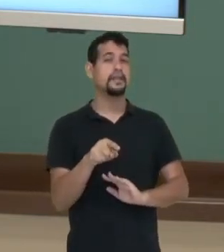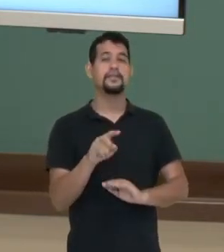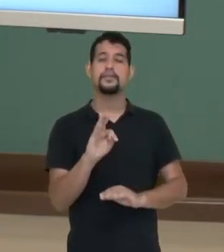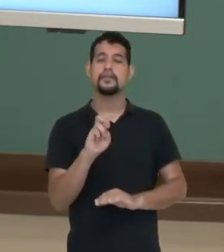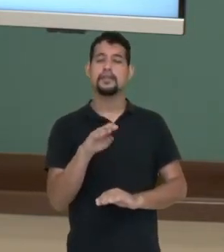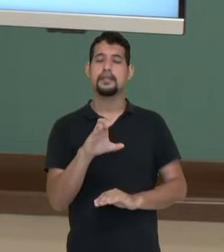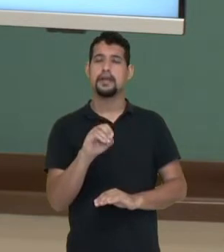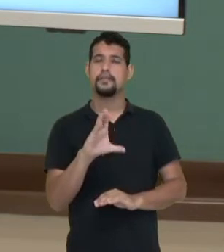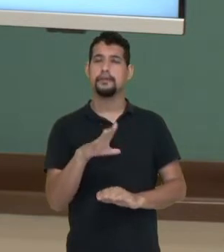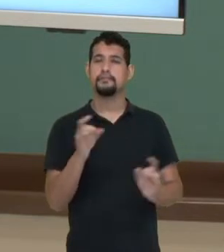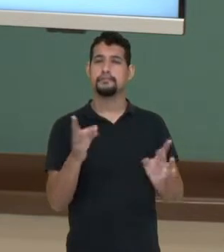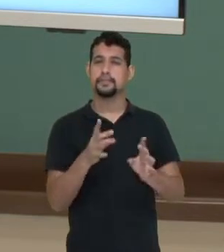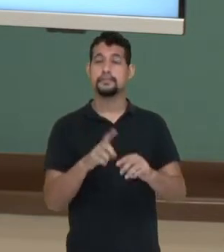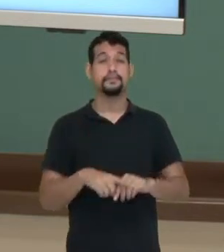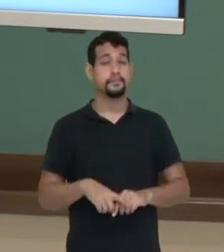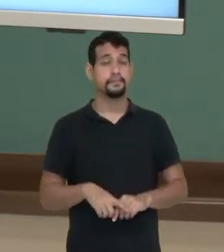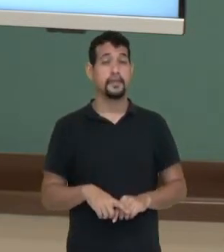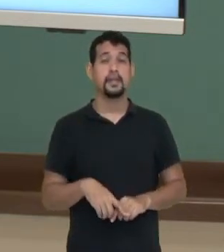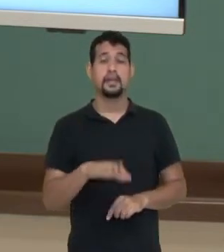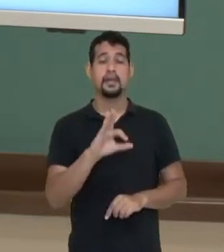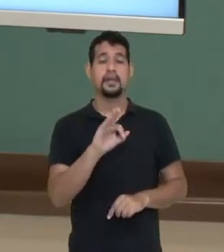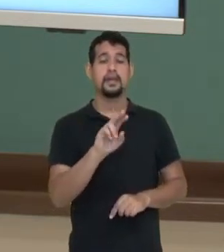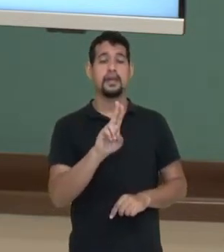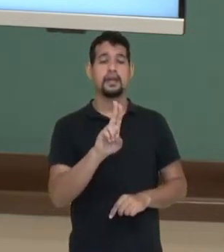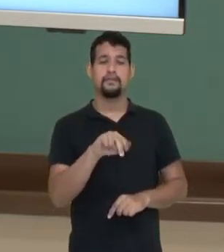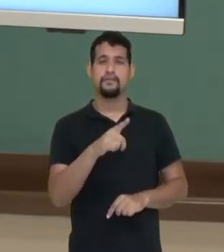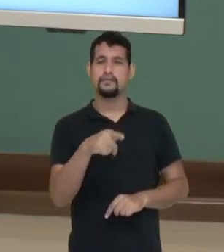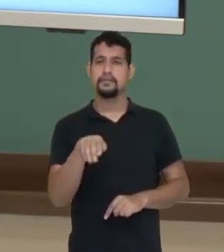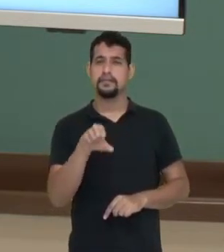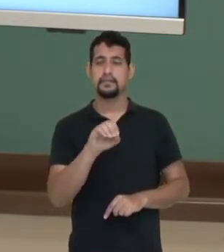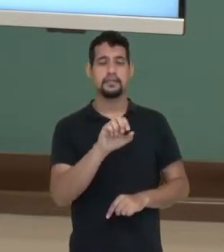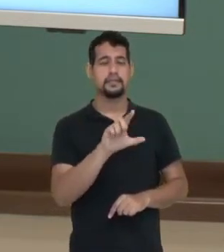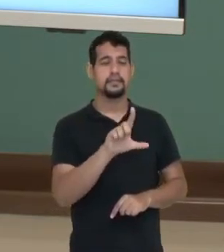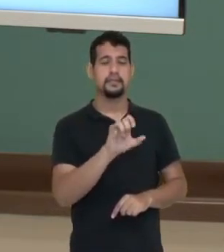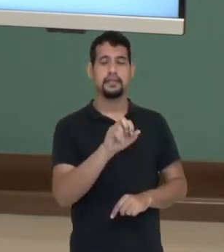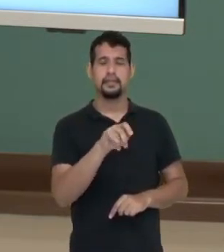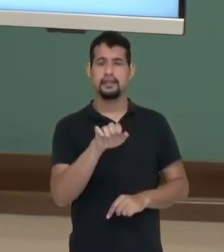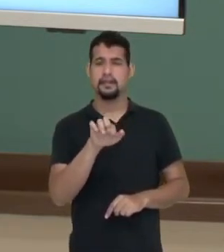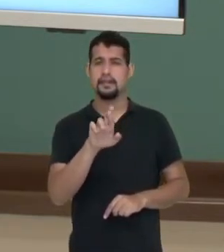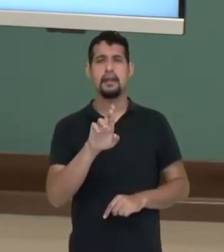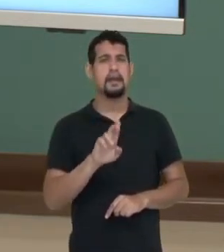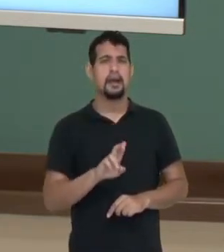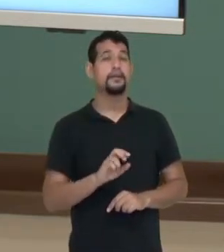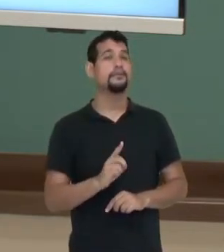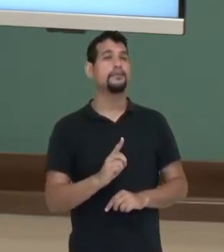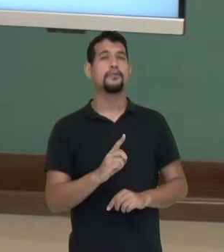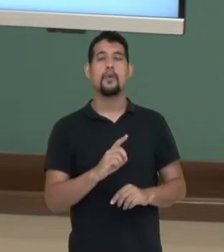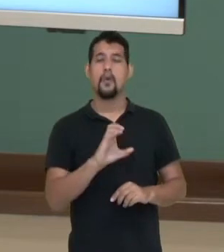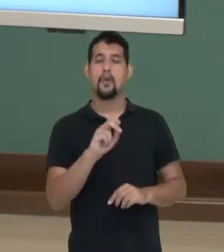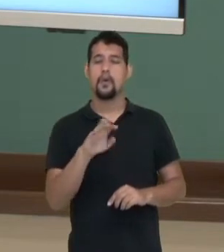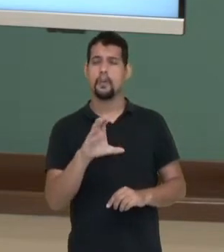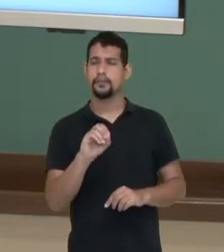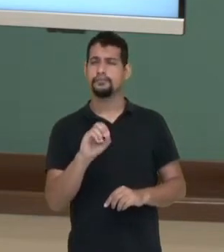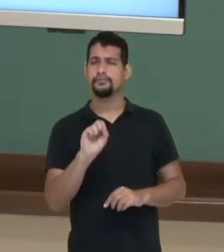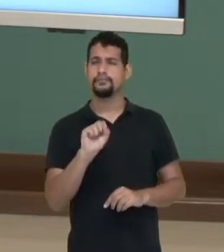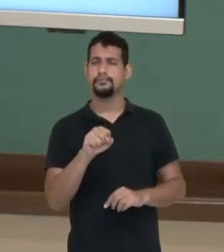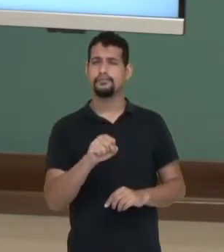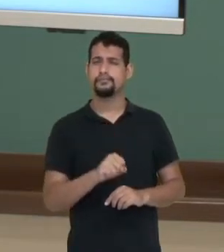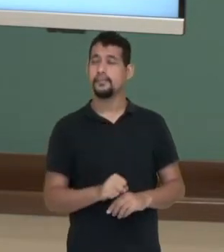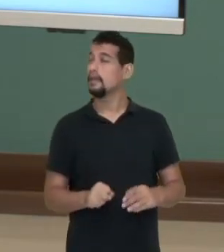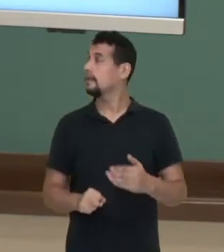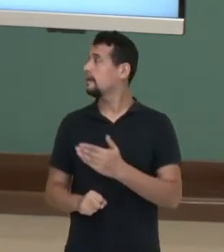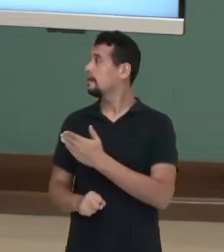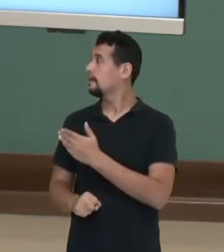ele levou. Função linear para calcular o deslocamento de um corpo. Então, essa aqui é